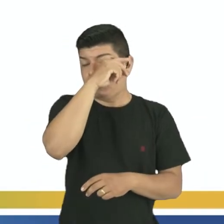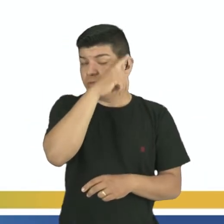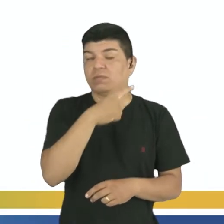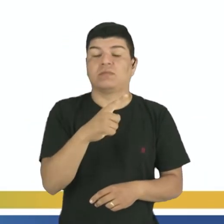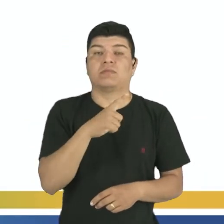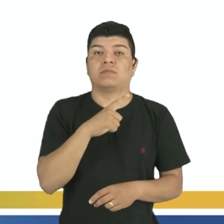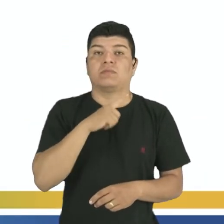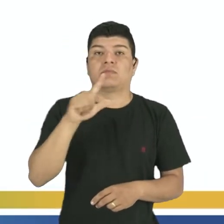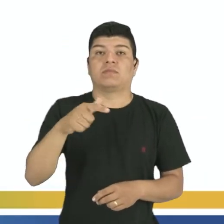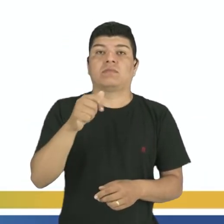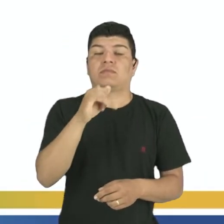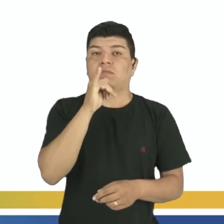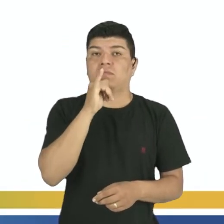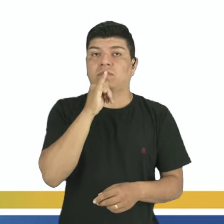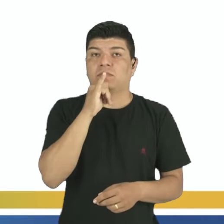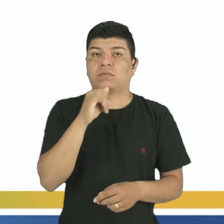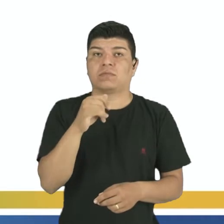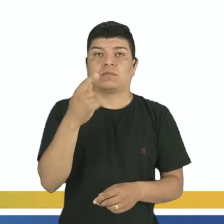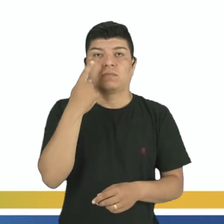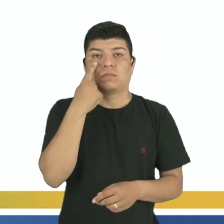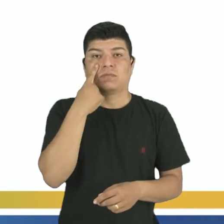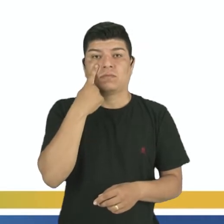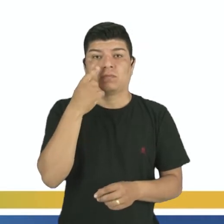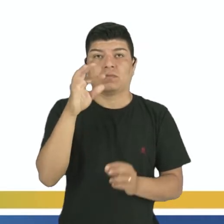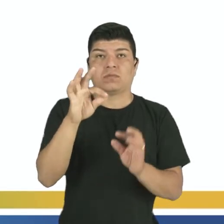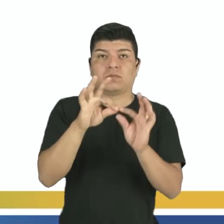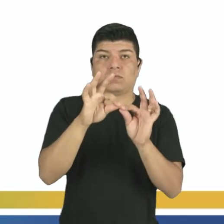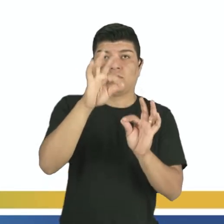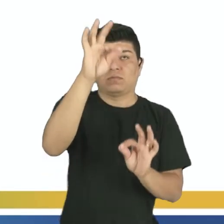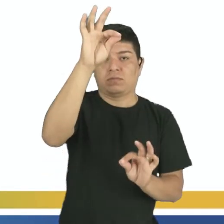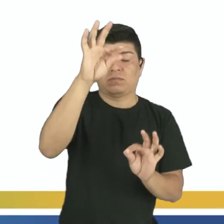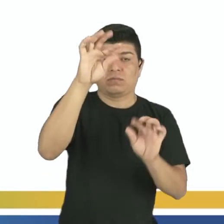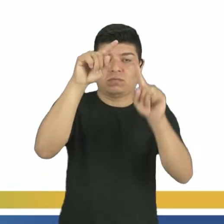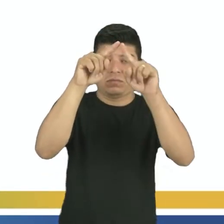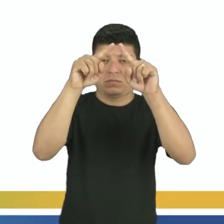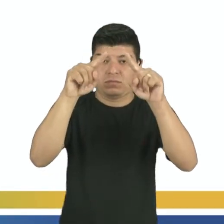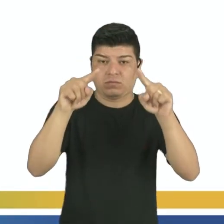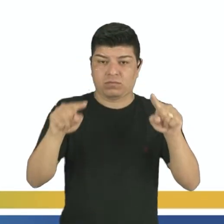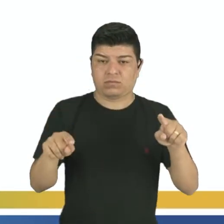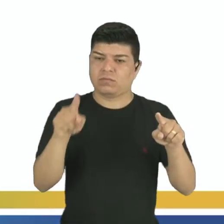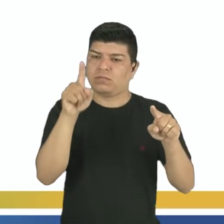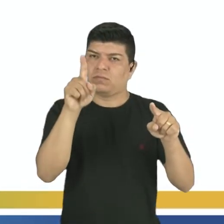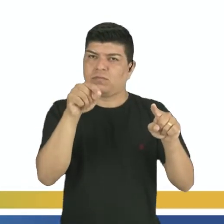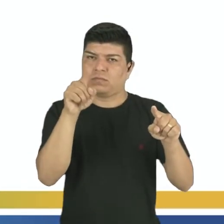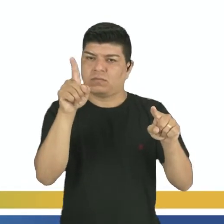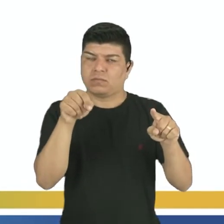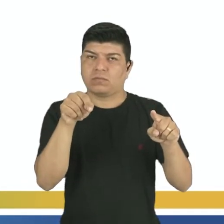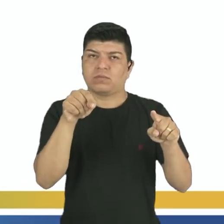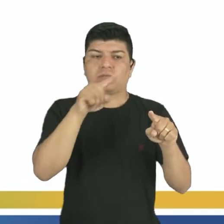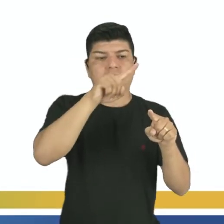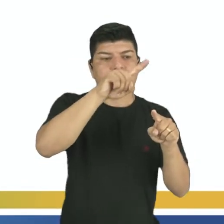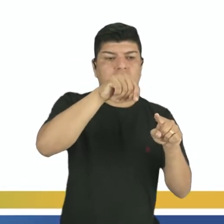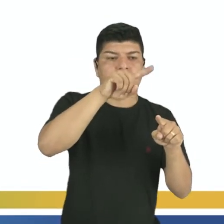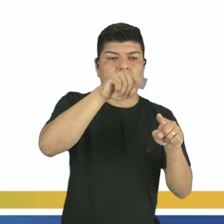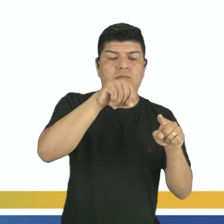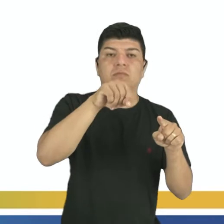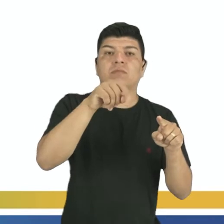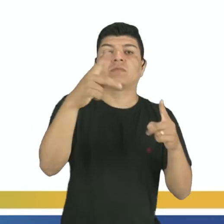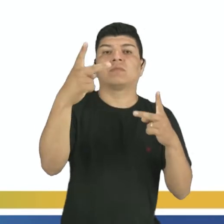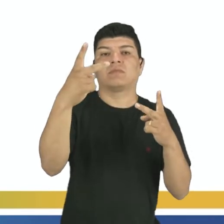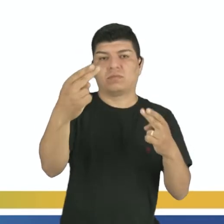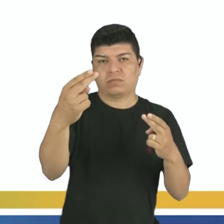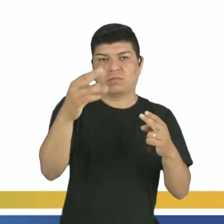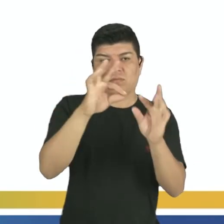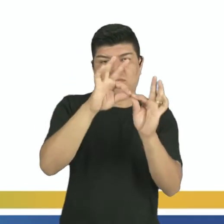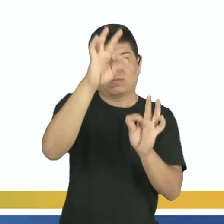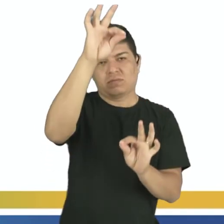nós temos outro exemplo, repare, ó, que esses 2 lados, né, tem 2 marcações, ó, indicando que esta medida é igual